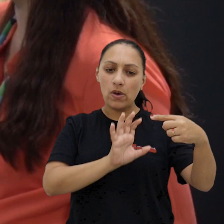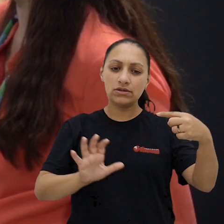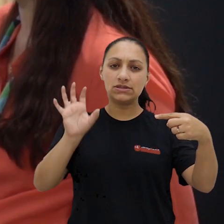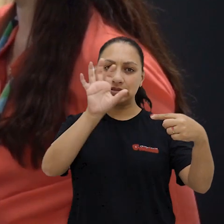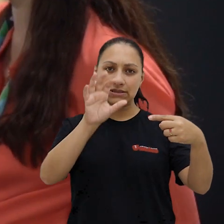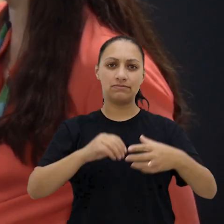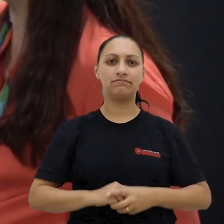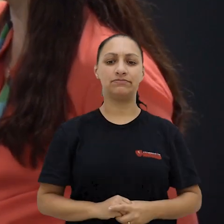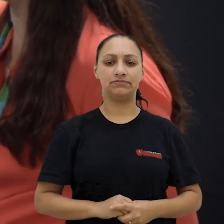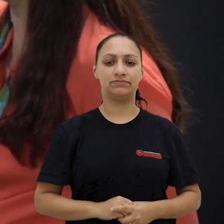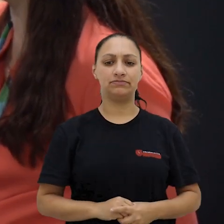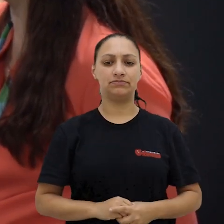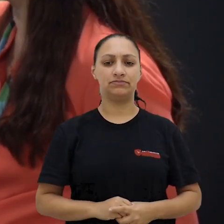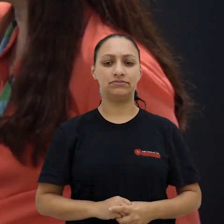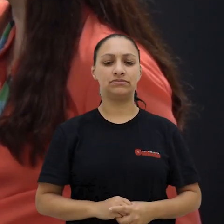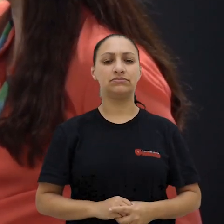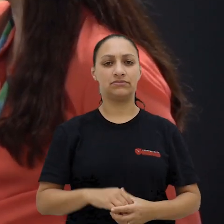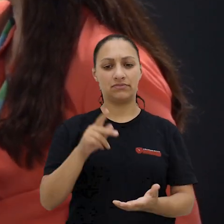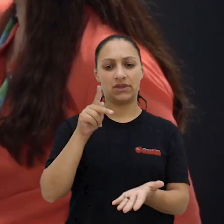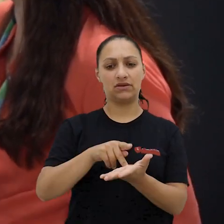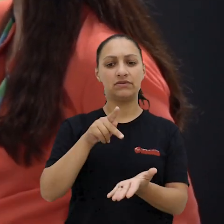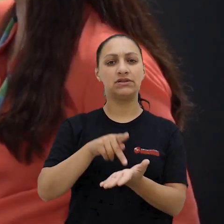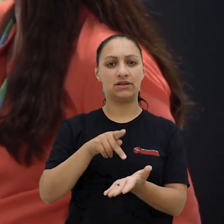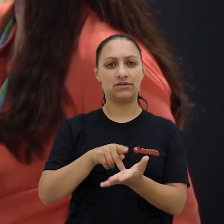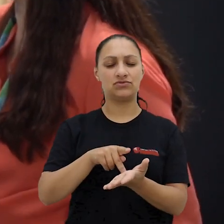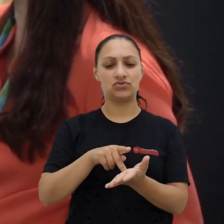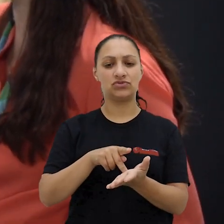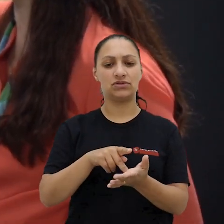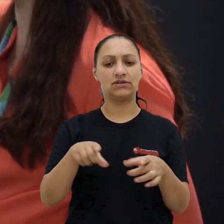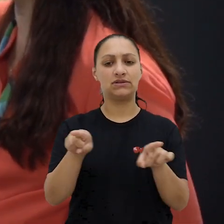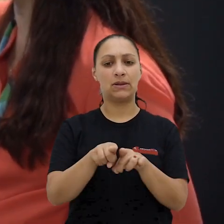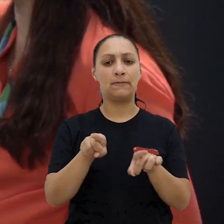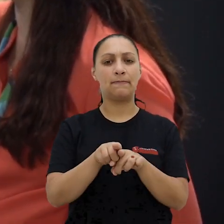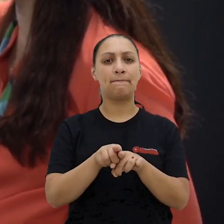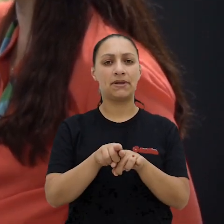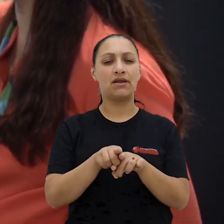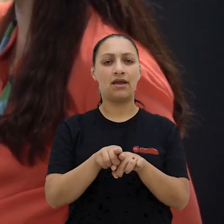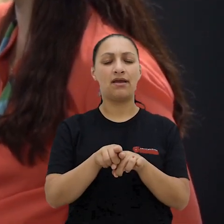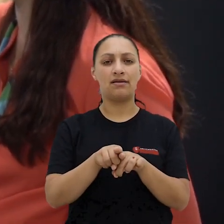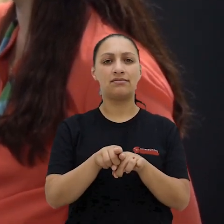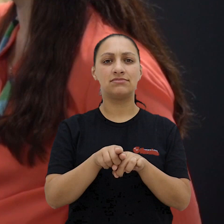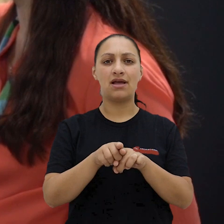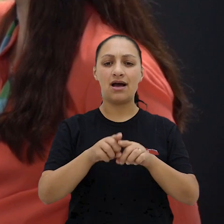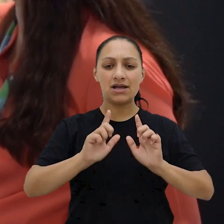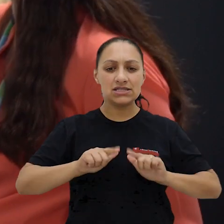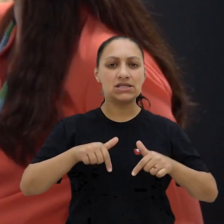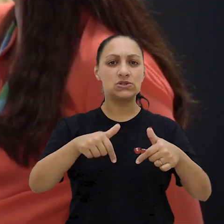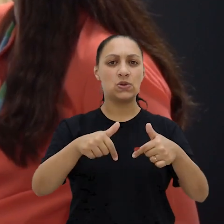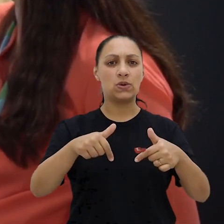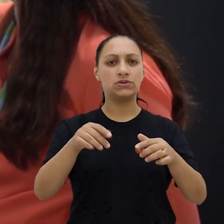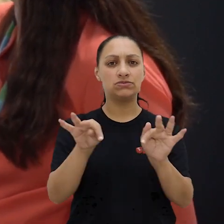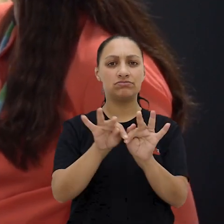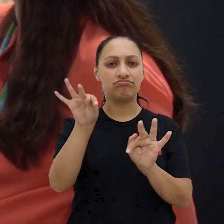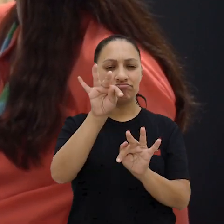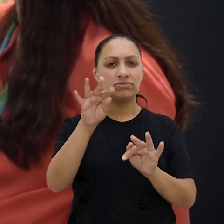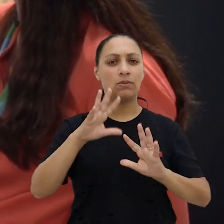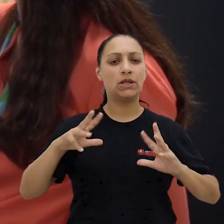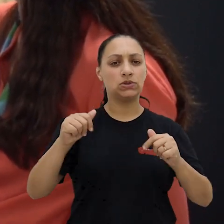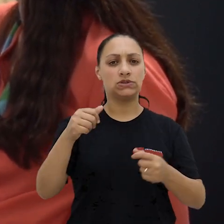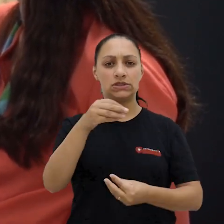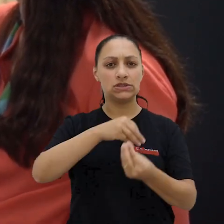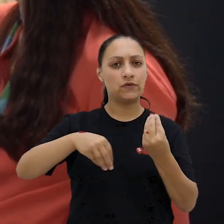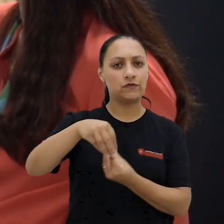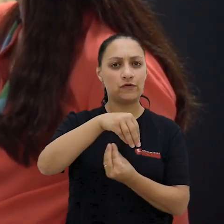né? E como realmente transbordar as ações do parque para todos que estão aqui envolvidos,